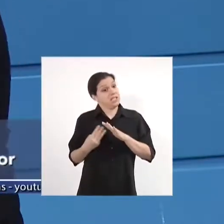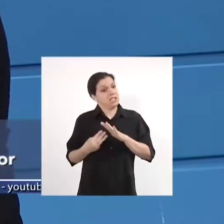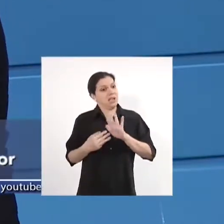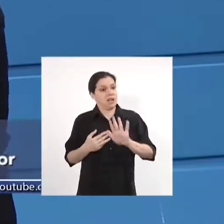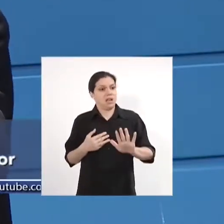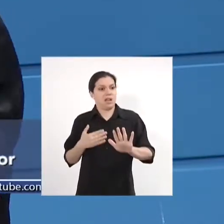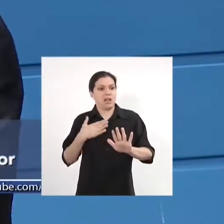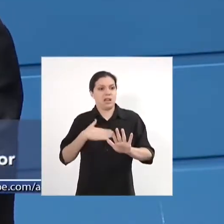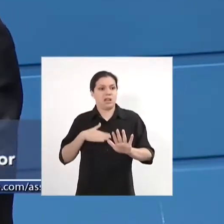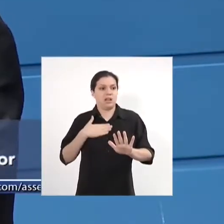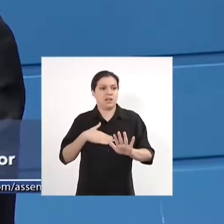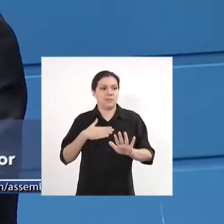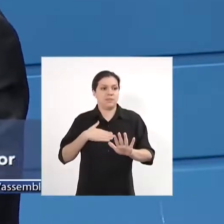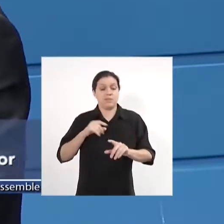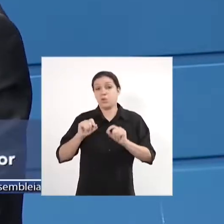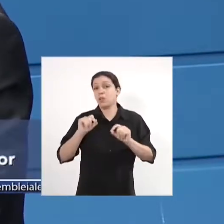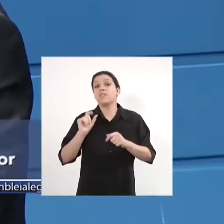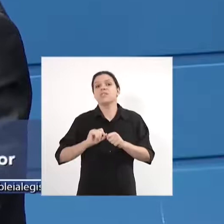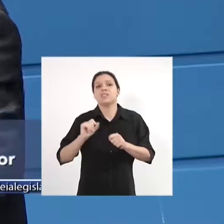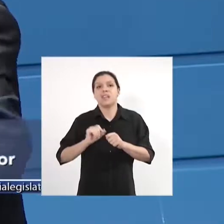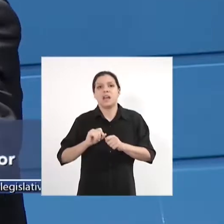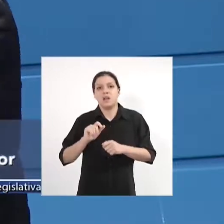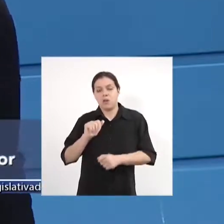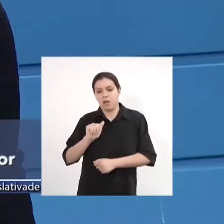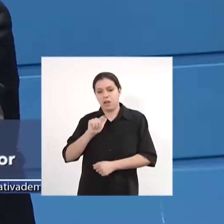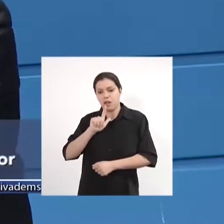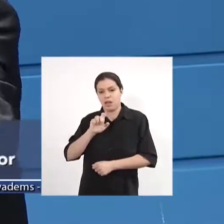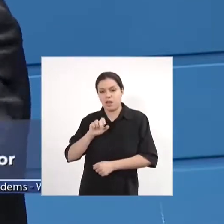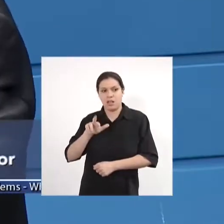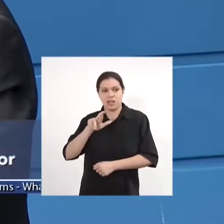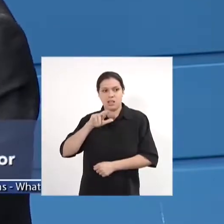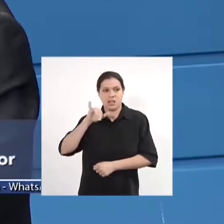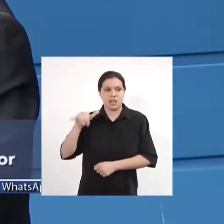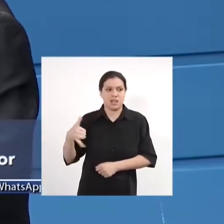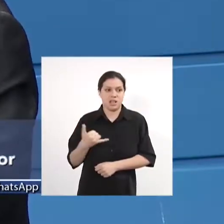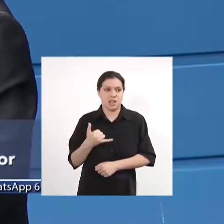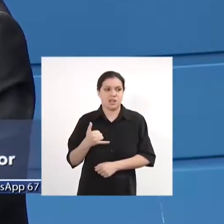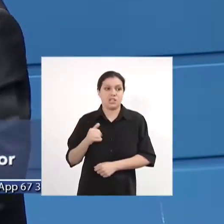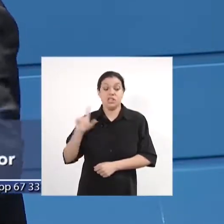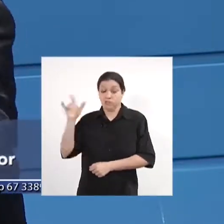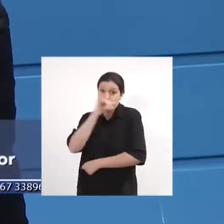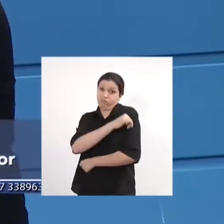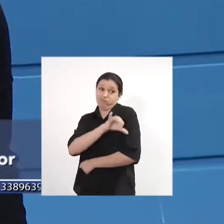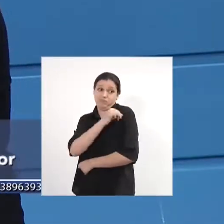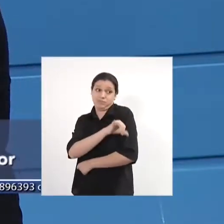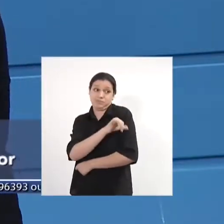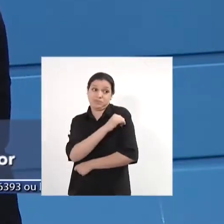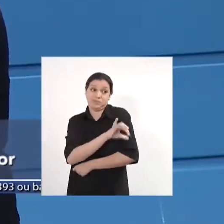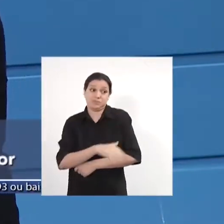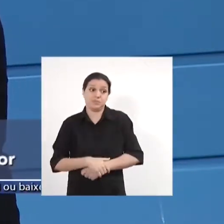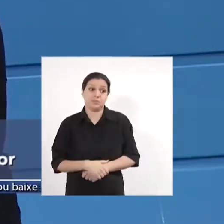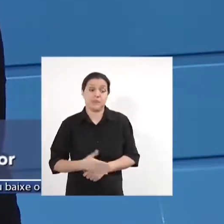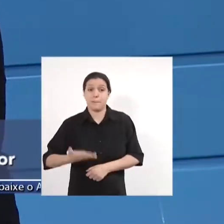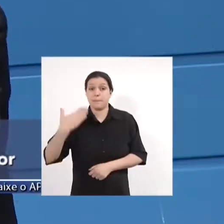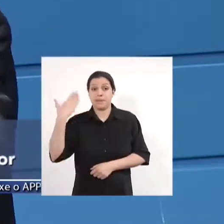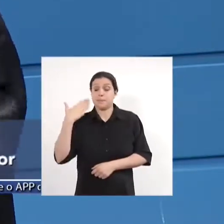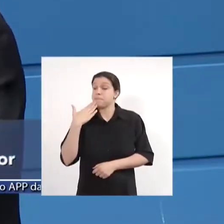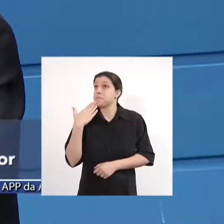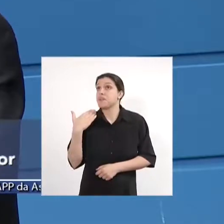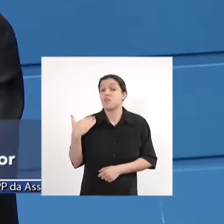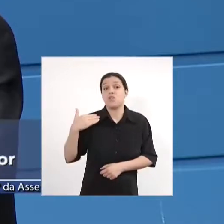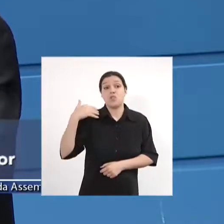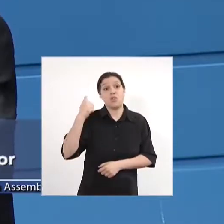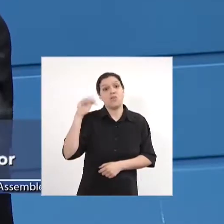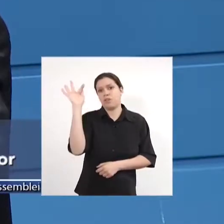Vê o que fizeram com a LERJ no Rio de Janeiro. Acabaram com a universidade, uma das melhores universidades do